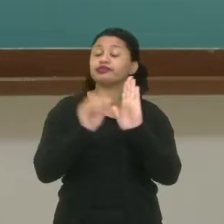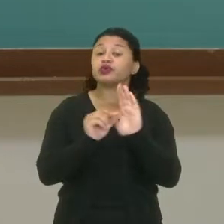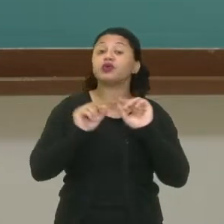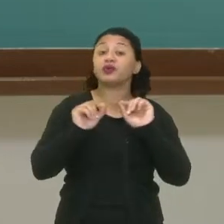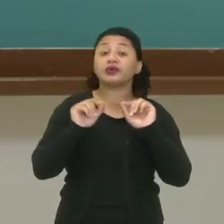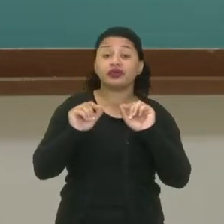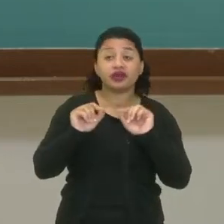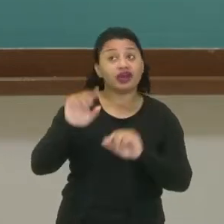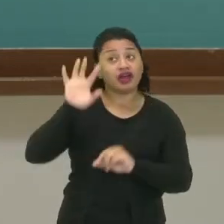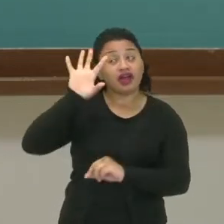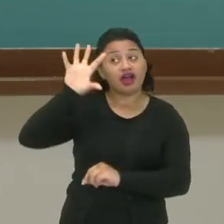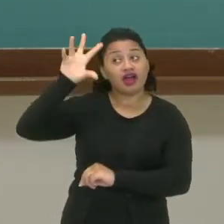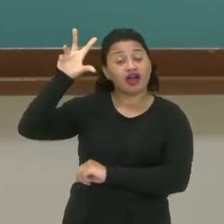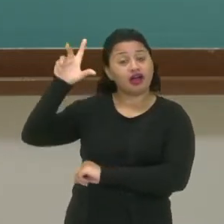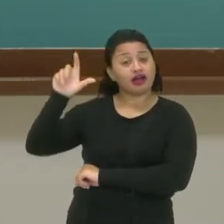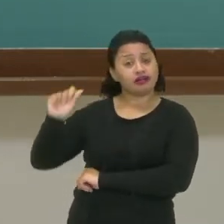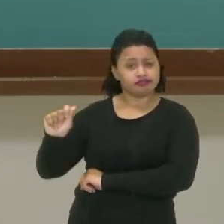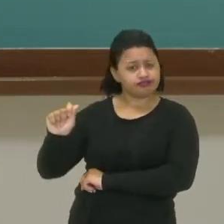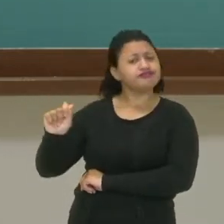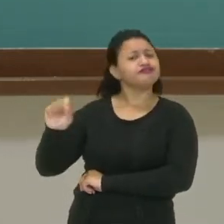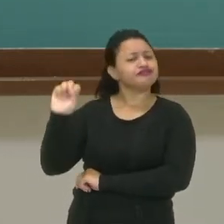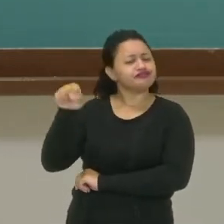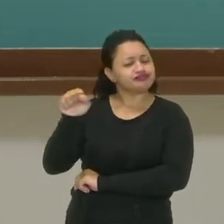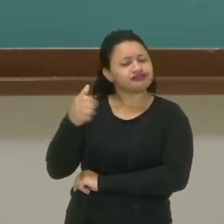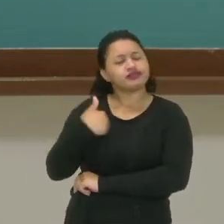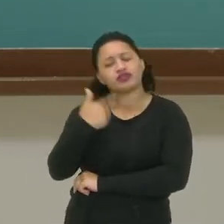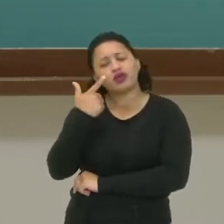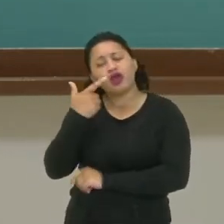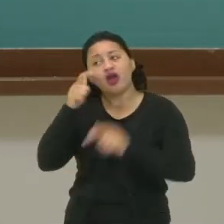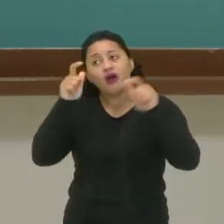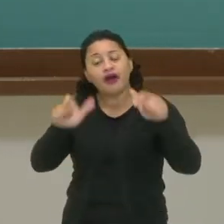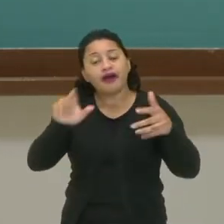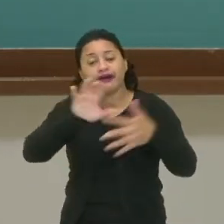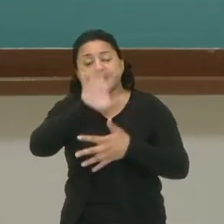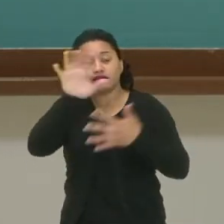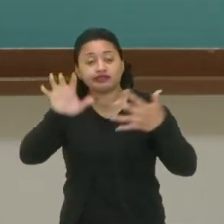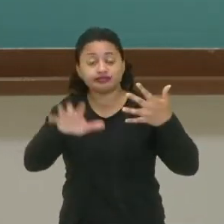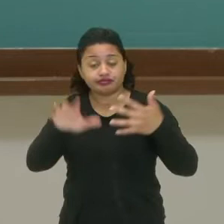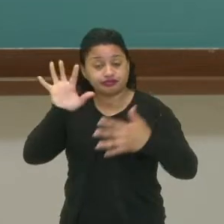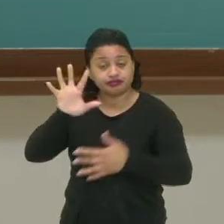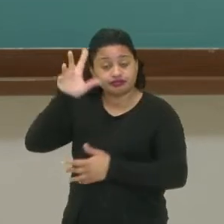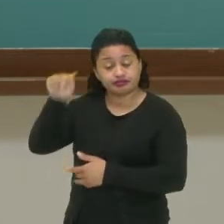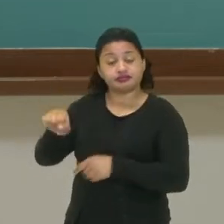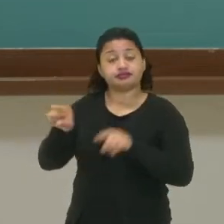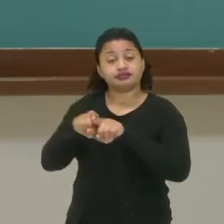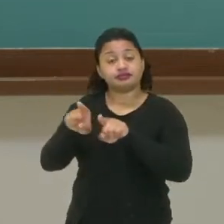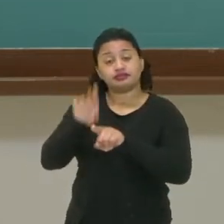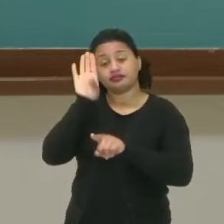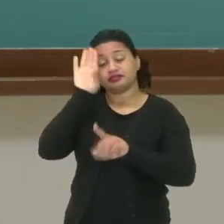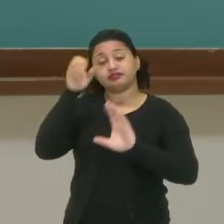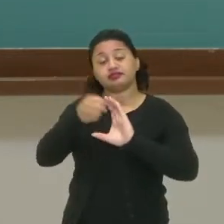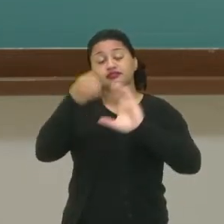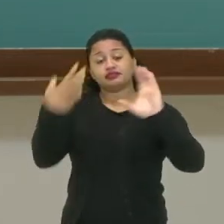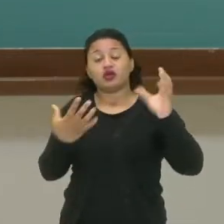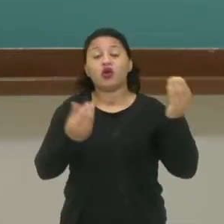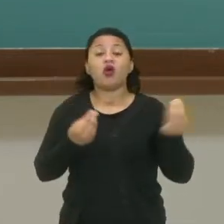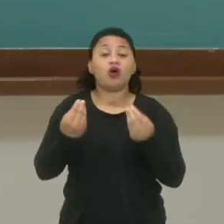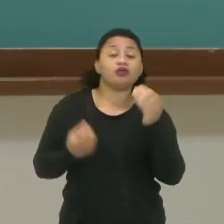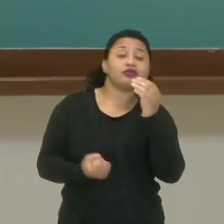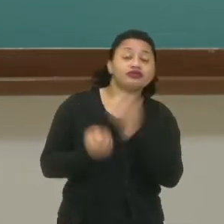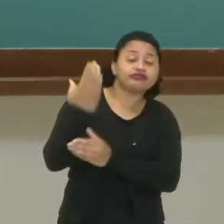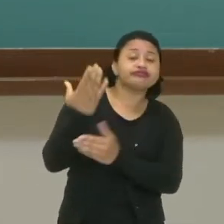África, ok? Vamos localizar aí o continente africano e ver então as principais características no geral, como que se formou o